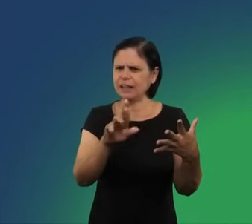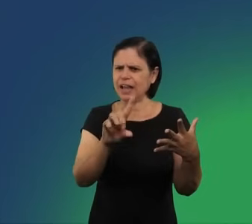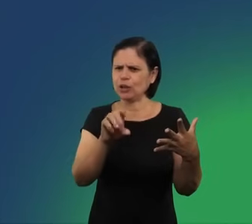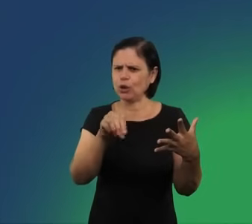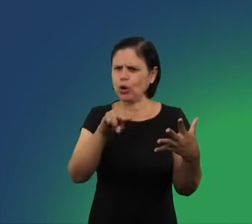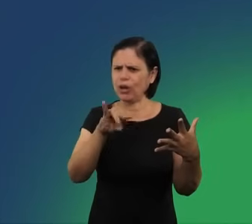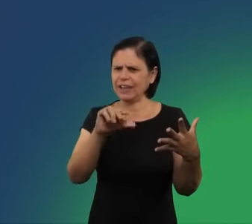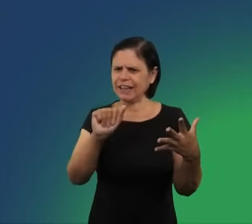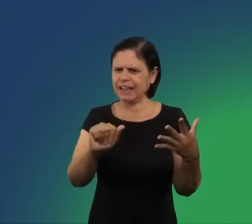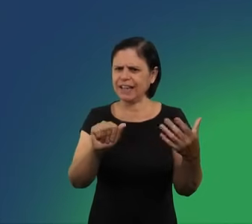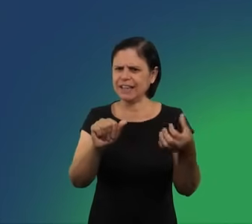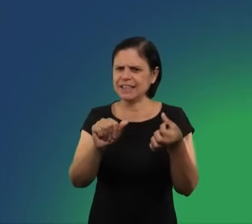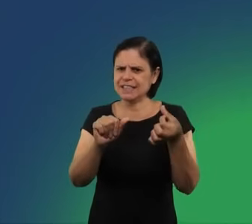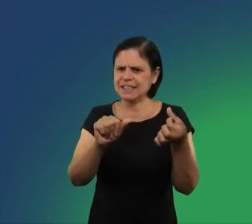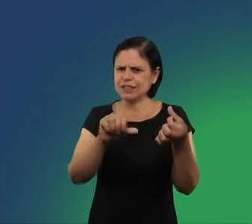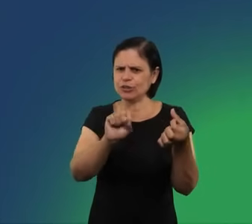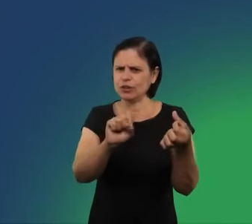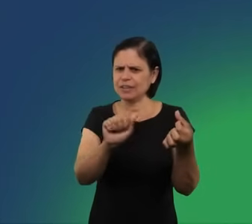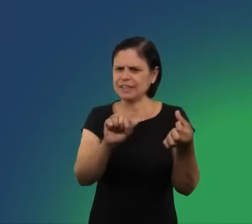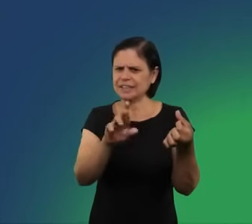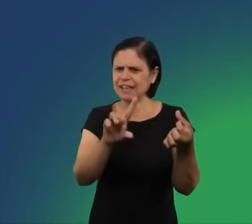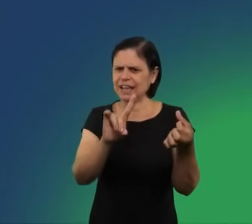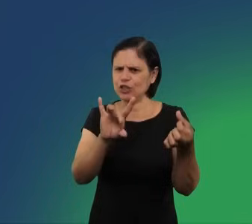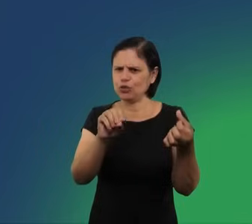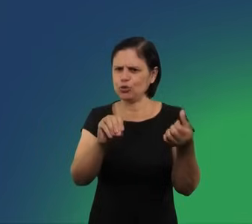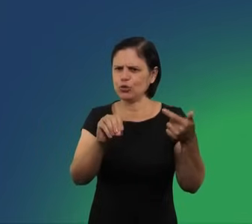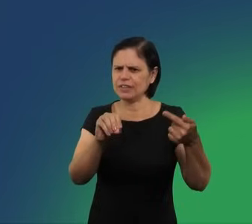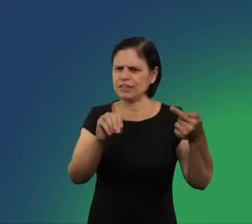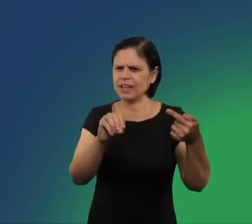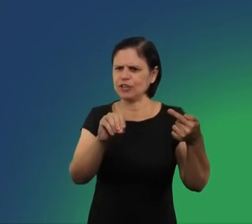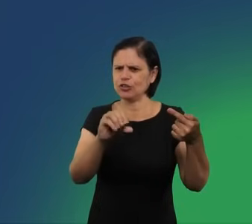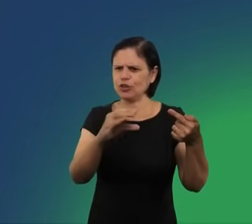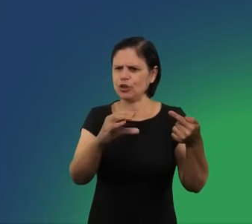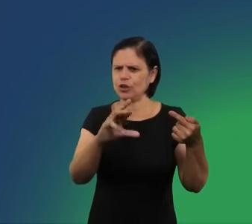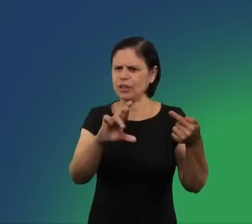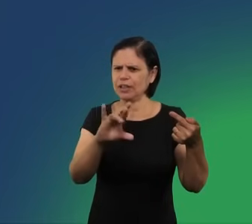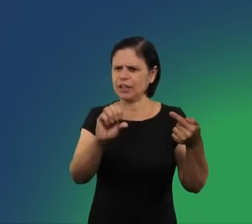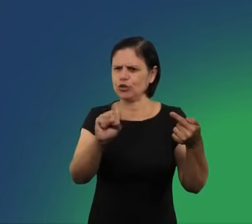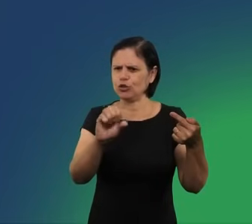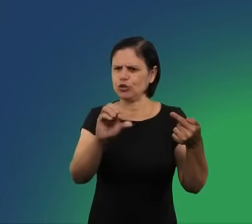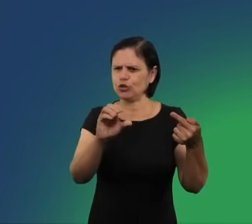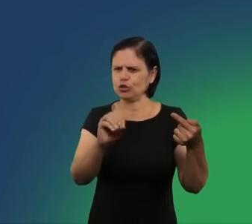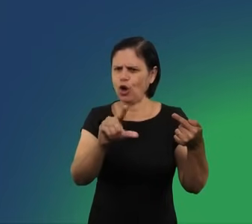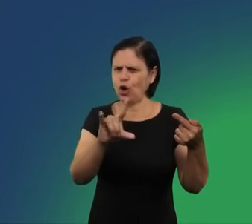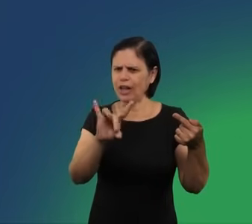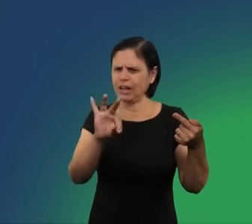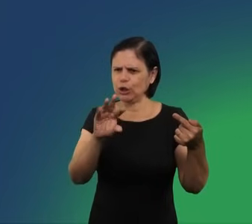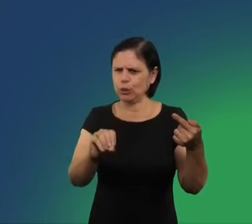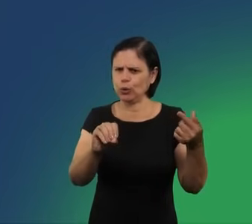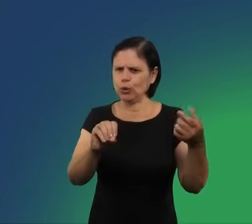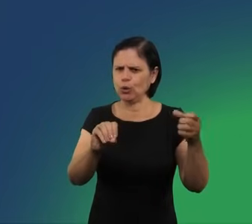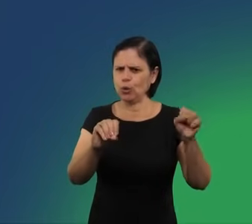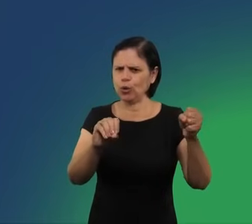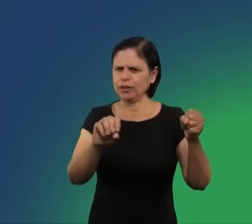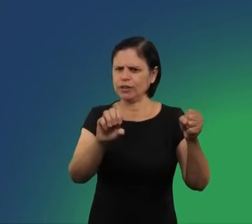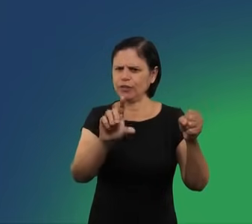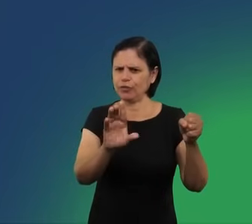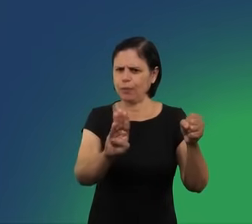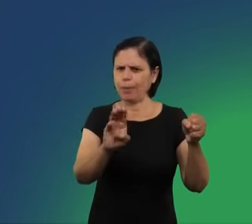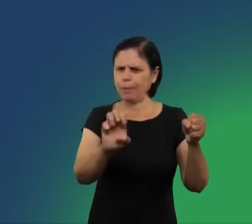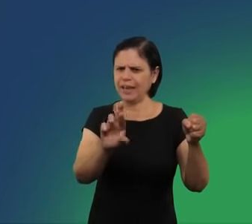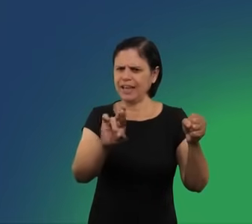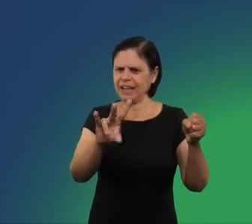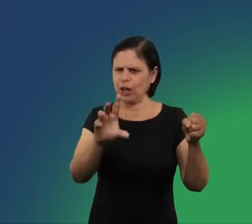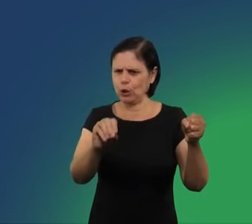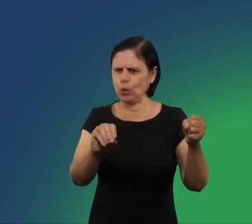o sexto, sárdio, o sétimo, crisólito, o oitavo, berilo, o